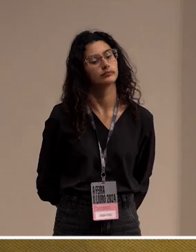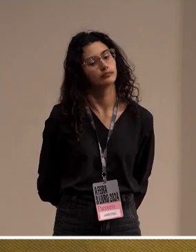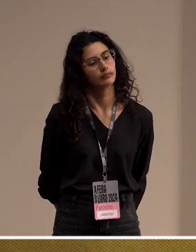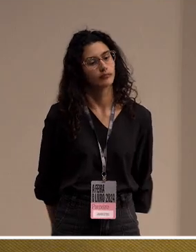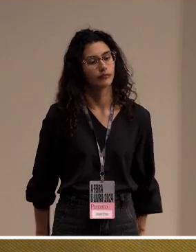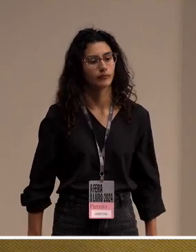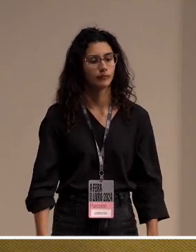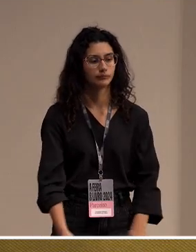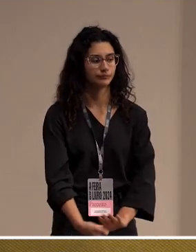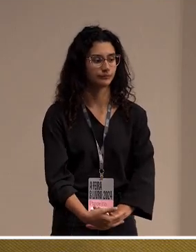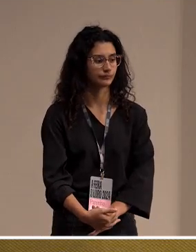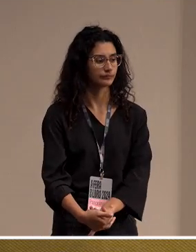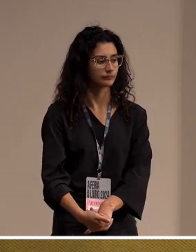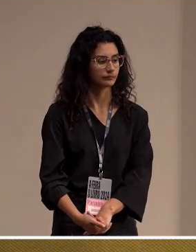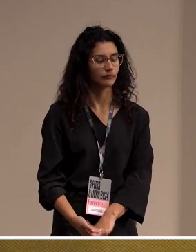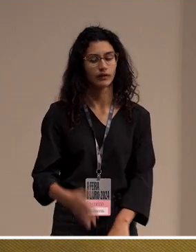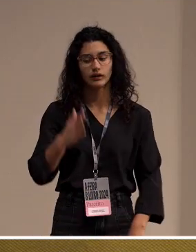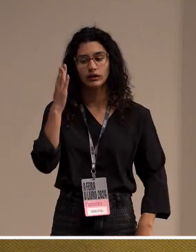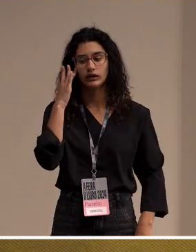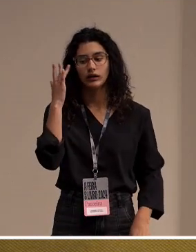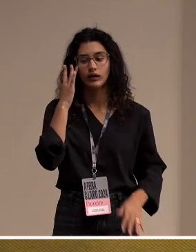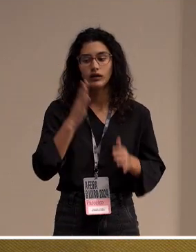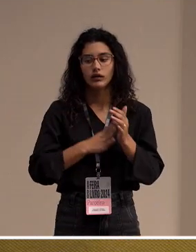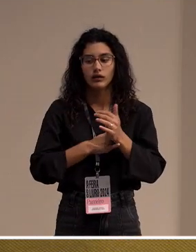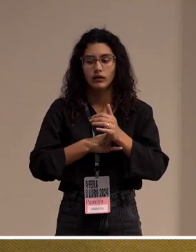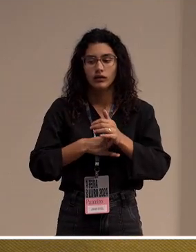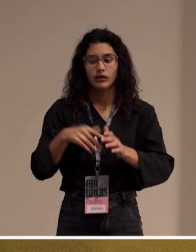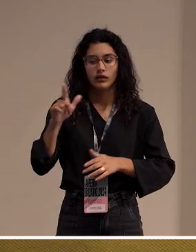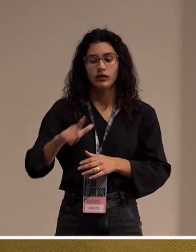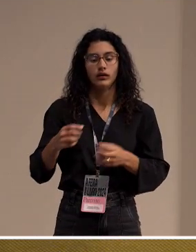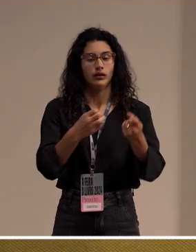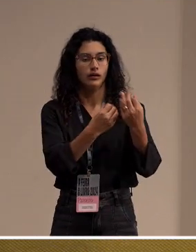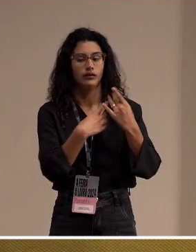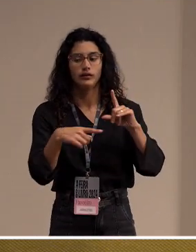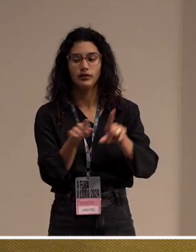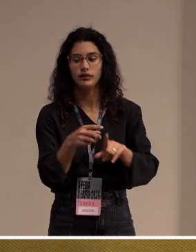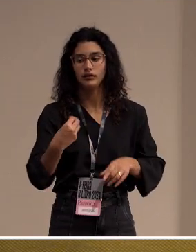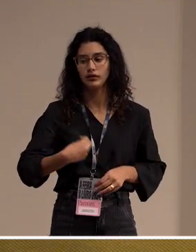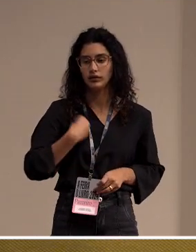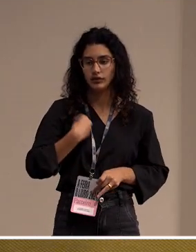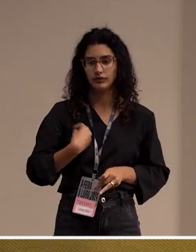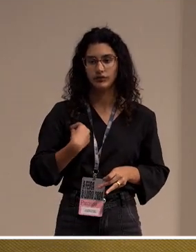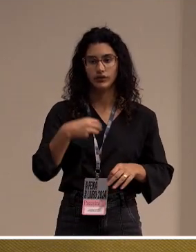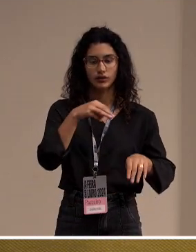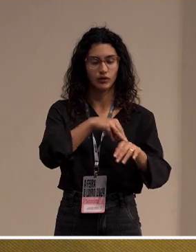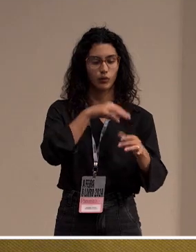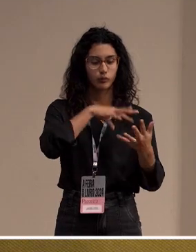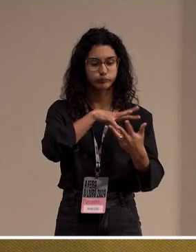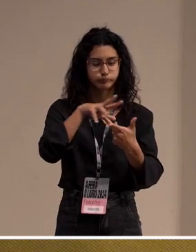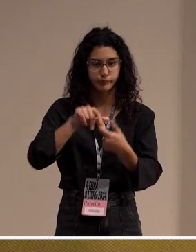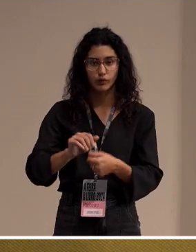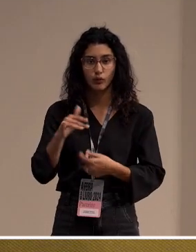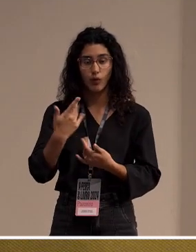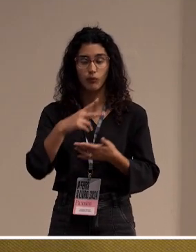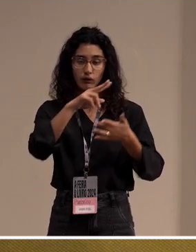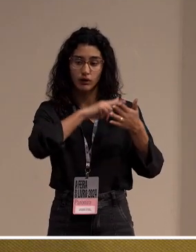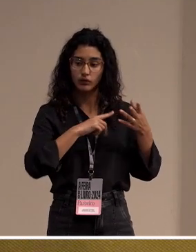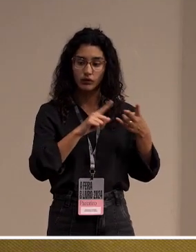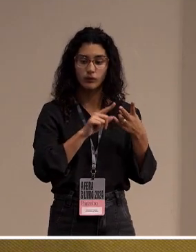refuge from the realities of the world, both as a reader and as a writer. I feel